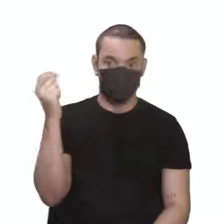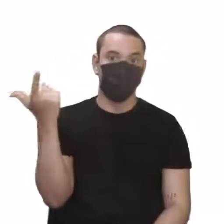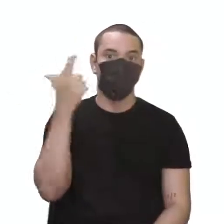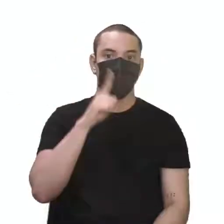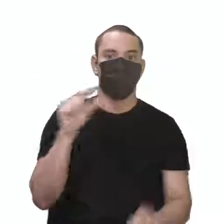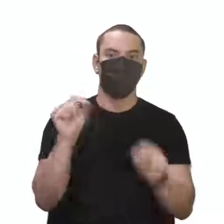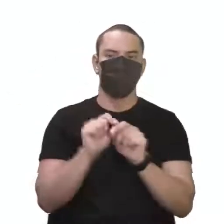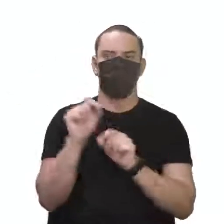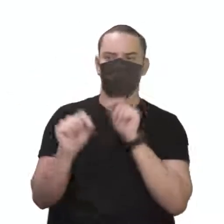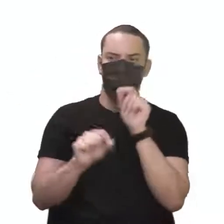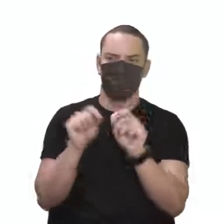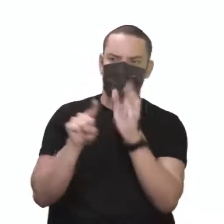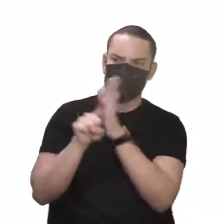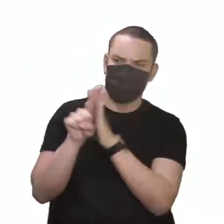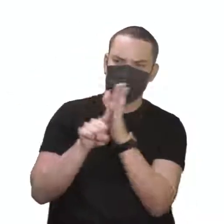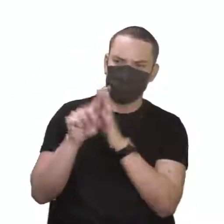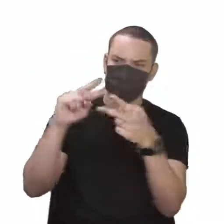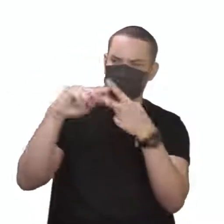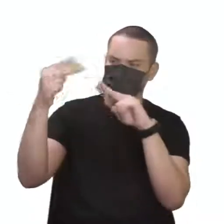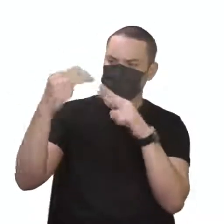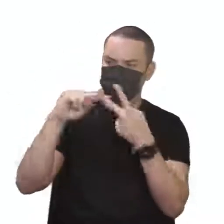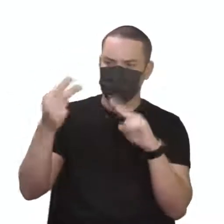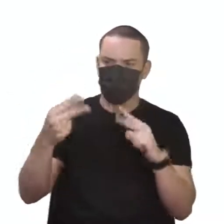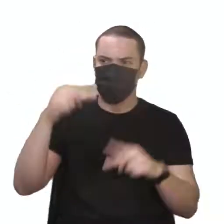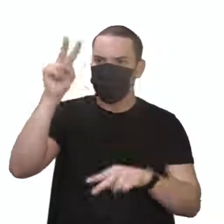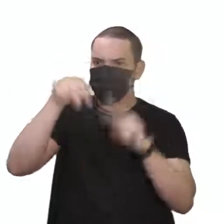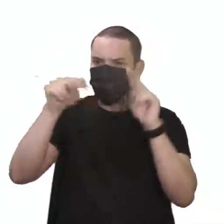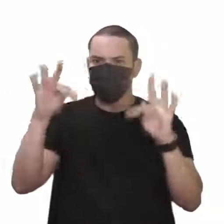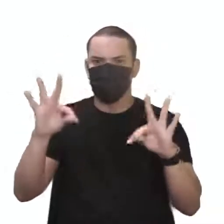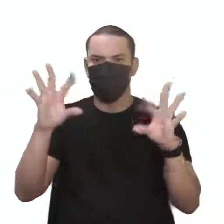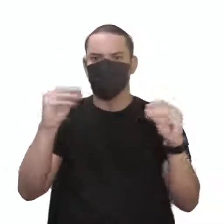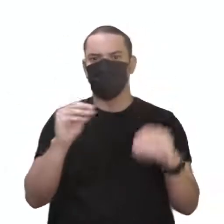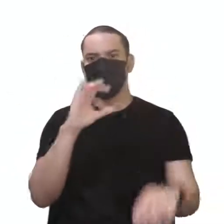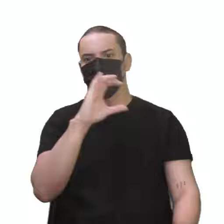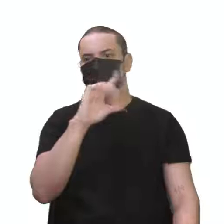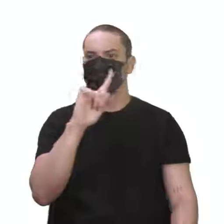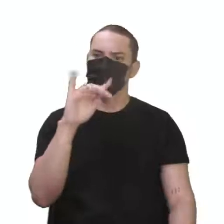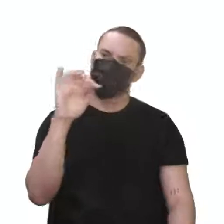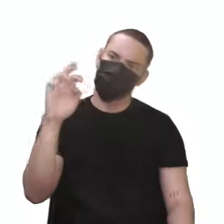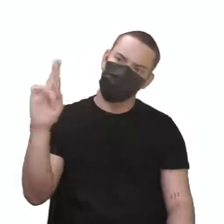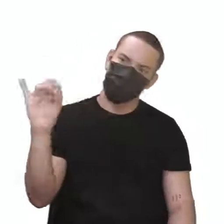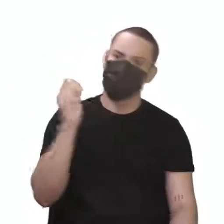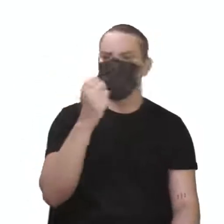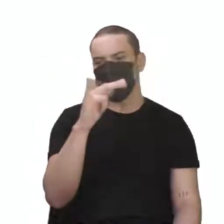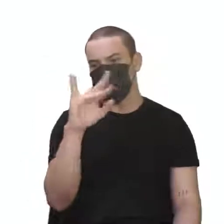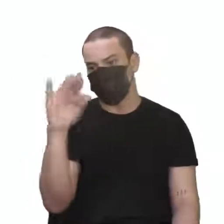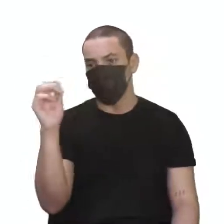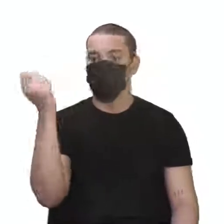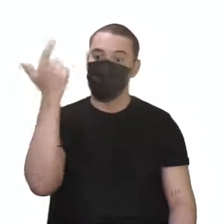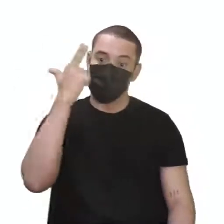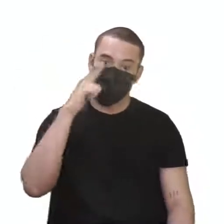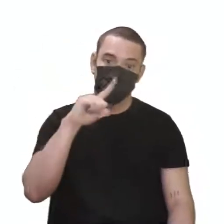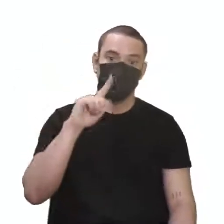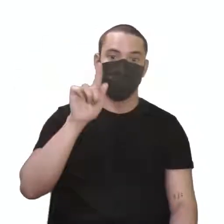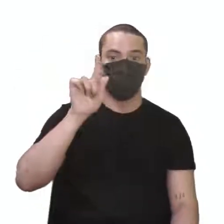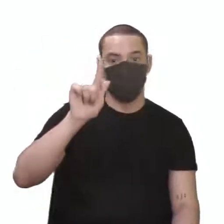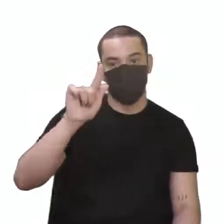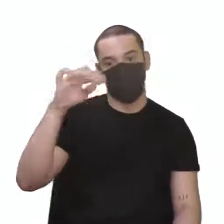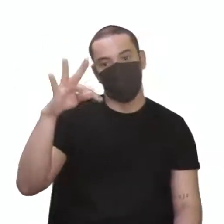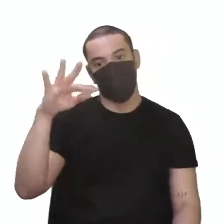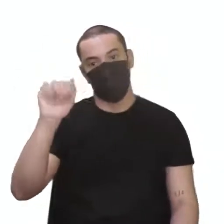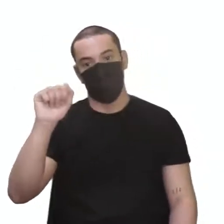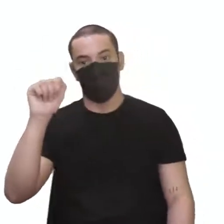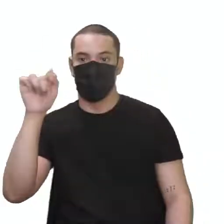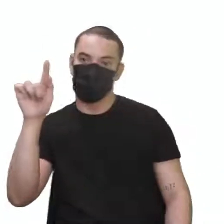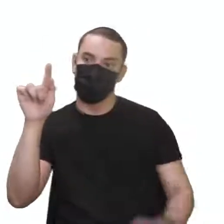essa leitura de todas as bases nitrogenadas, ou dessa espécie, desse indivíduo aí, ele conseguiu fazer todo